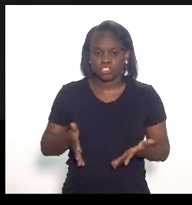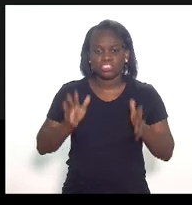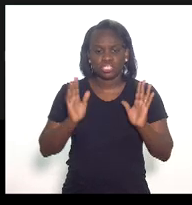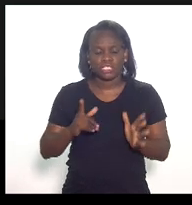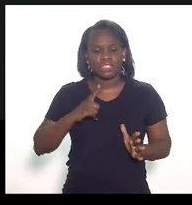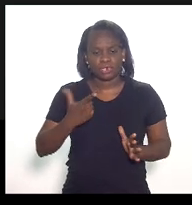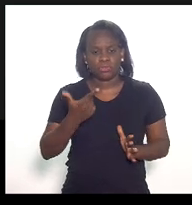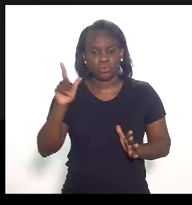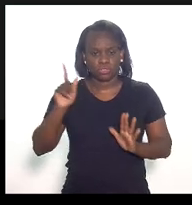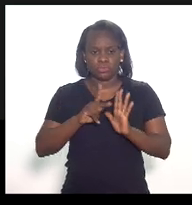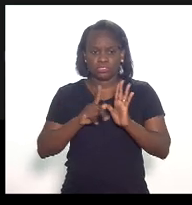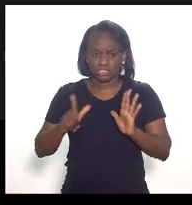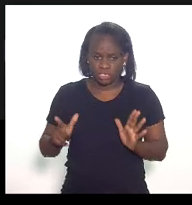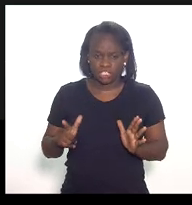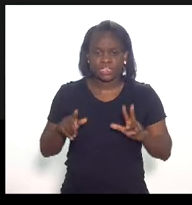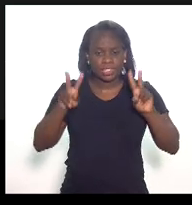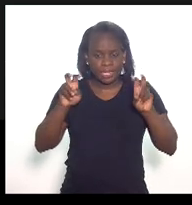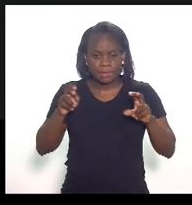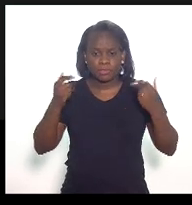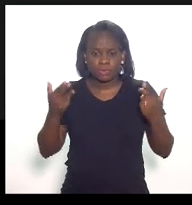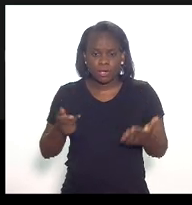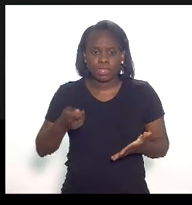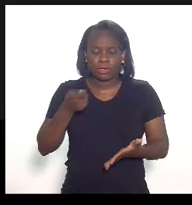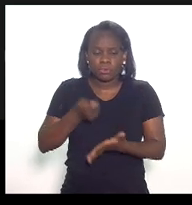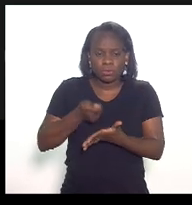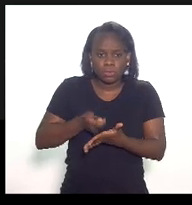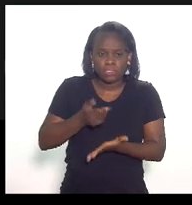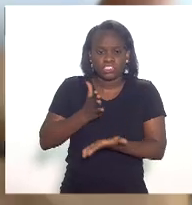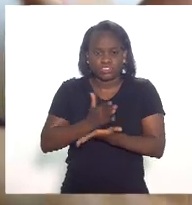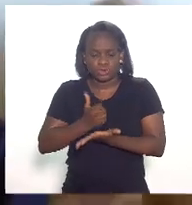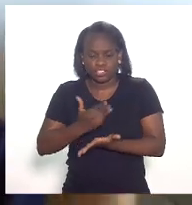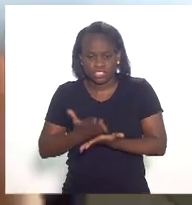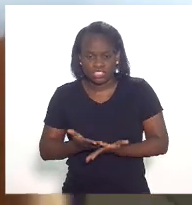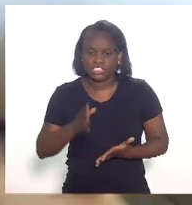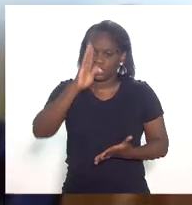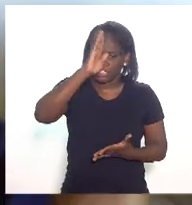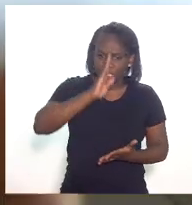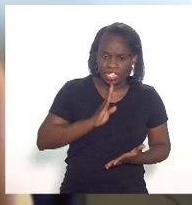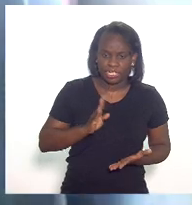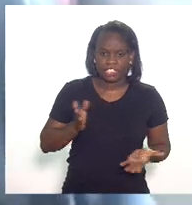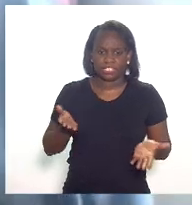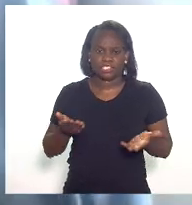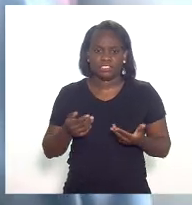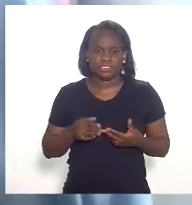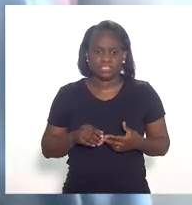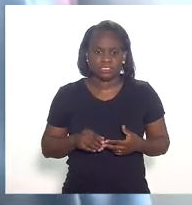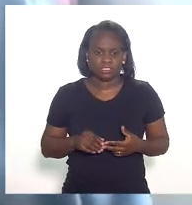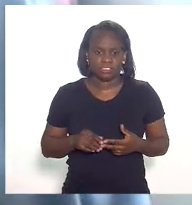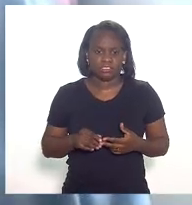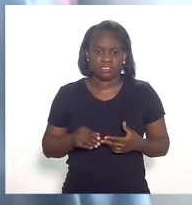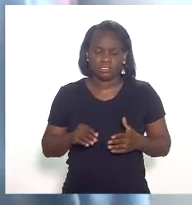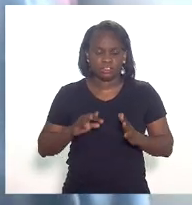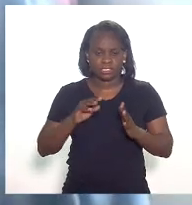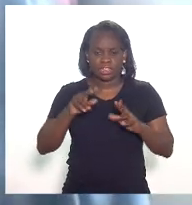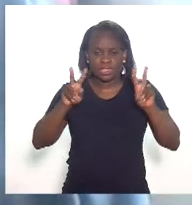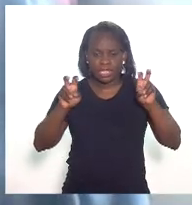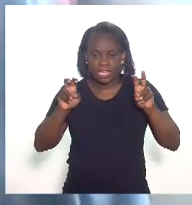outro projeto. Porque esse tema de cobrança, fracionamento, gratuidade de estacionamento... É tudo inconstitucional.